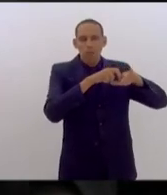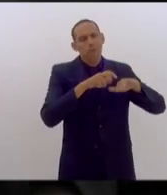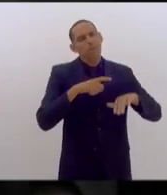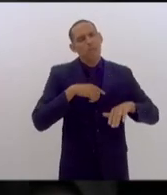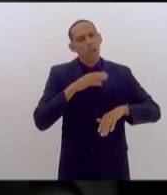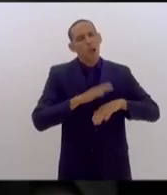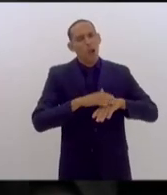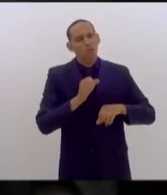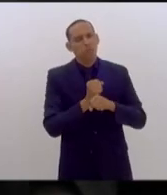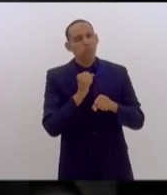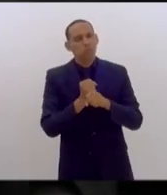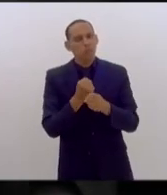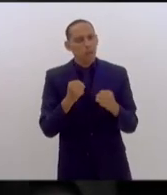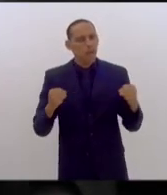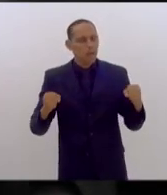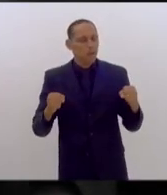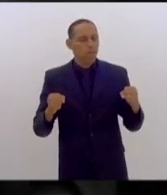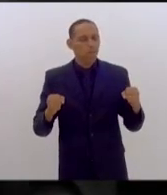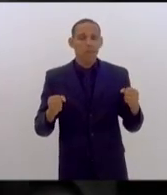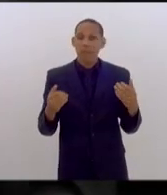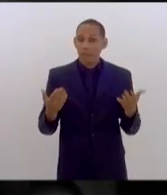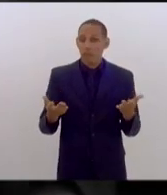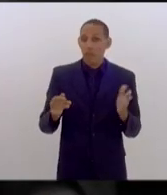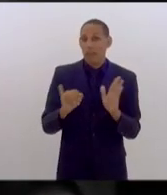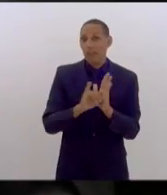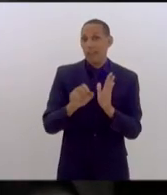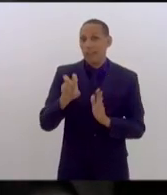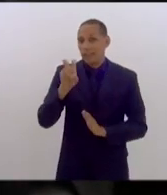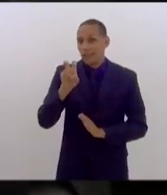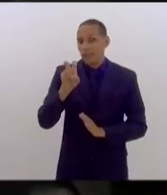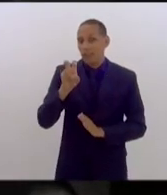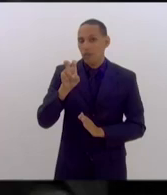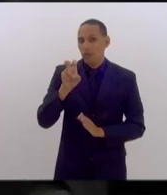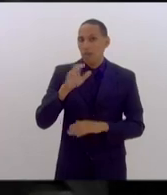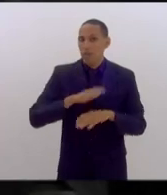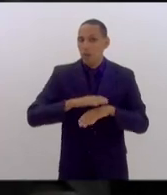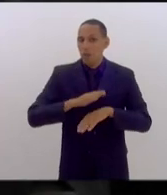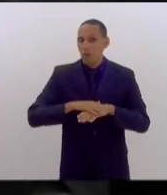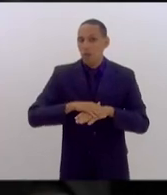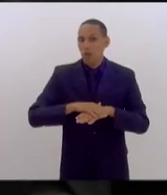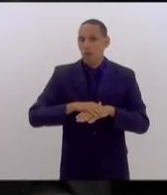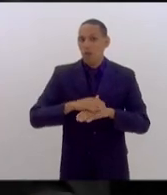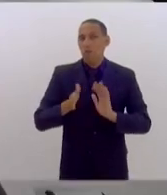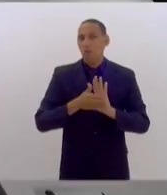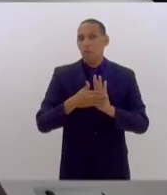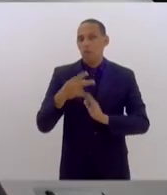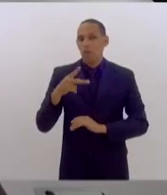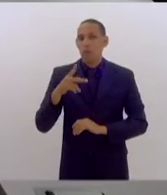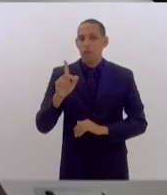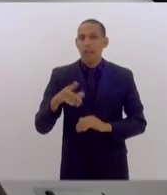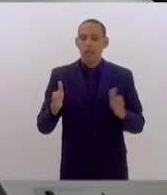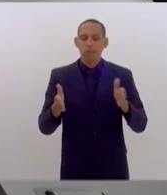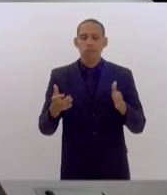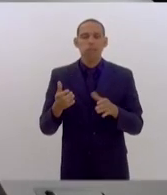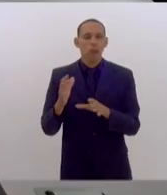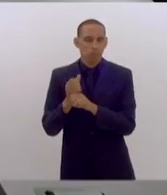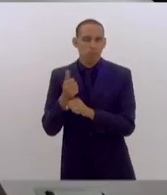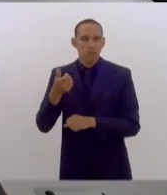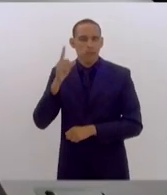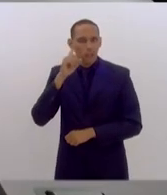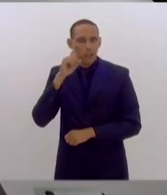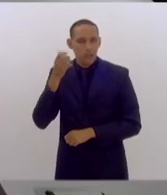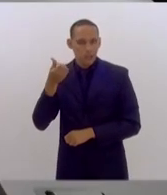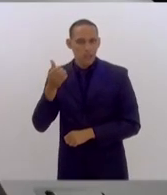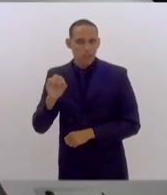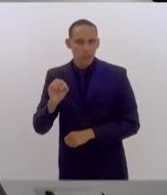só para recuperar então o item 5 essa proposta que o programa seja apresentado em 60 dias e o